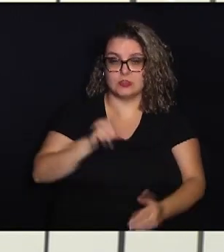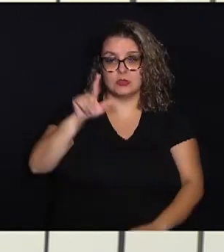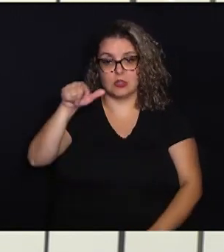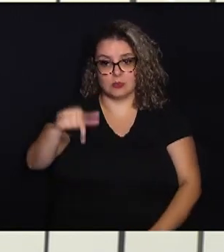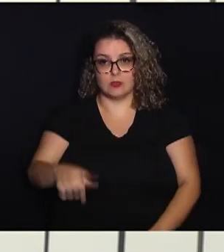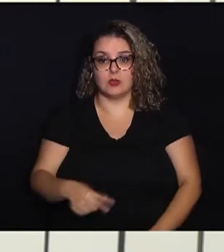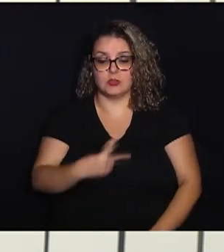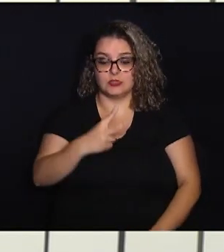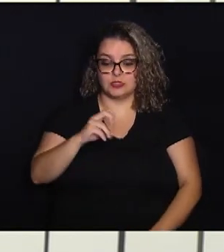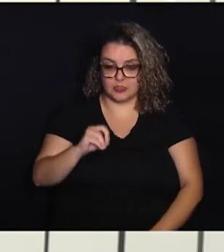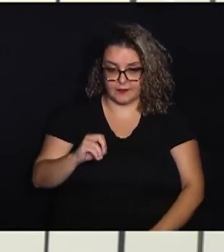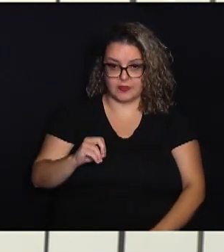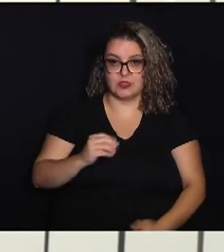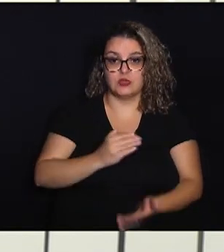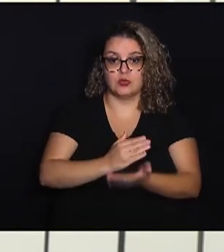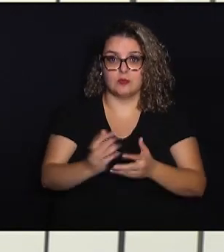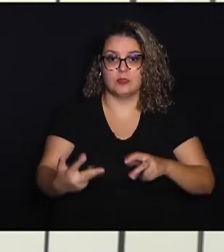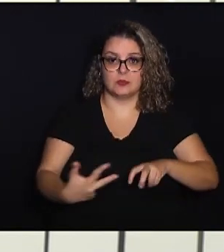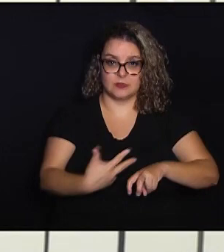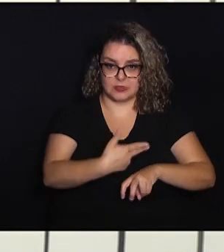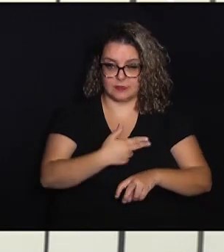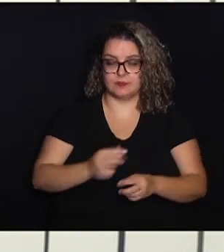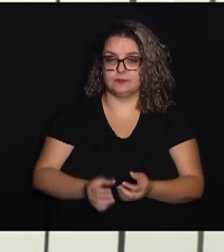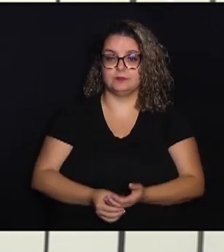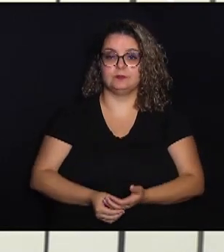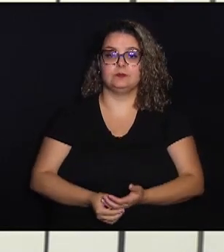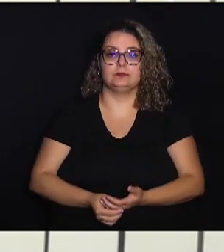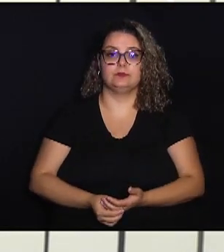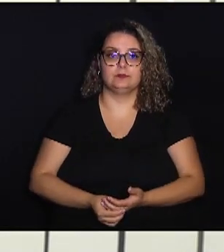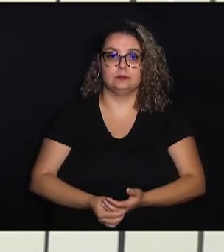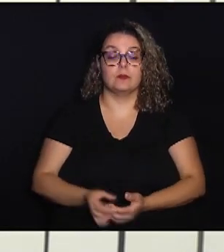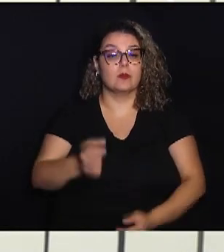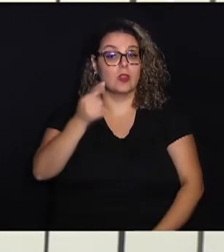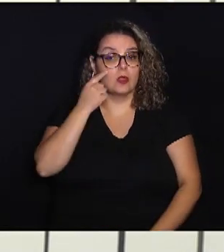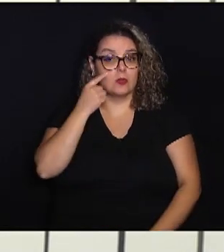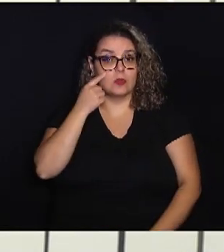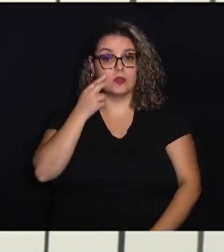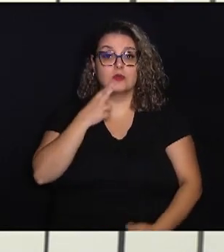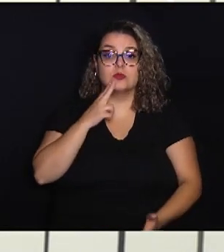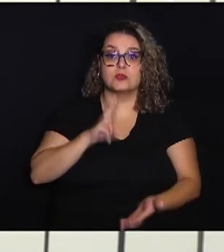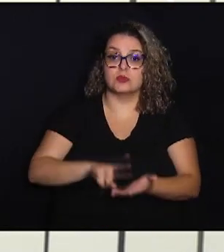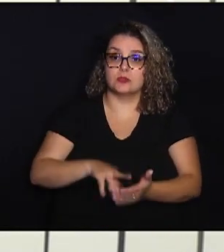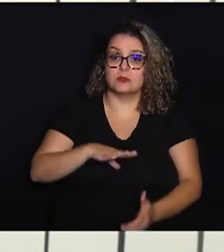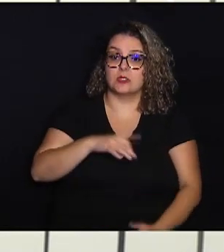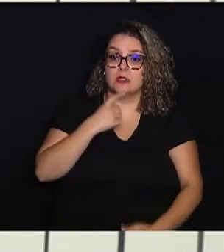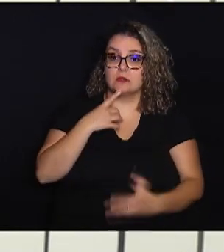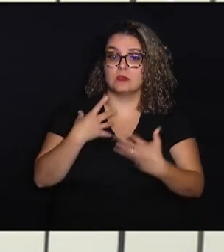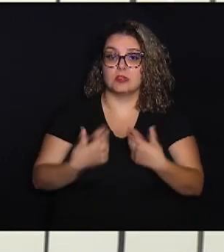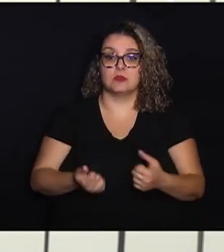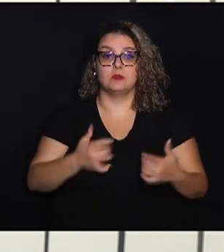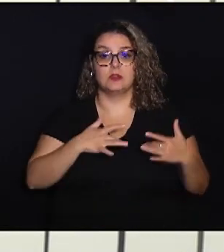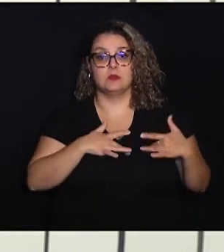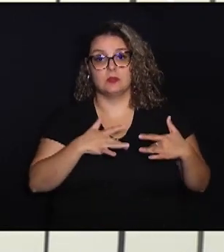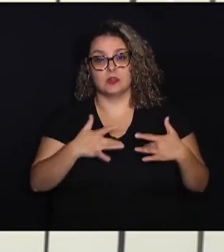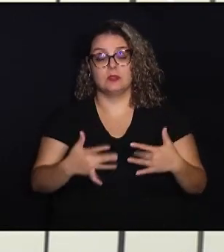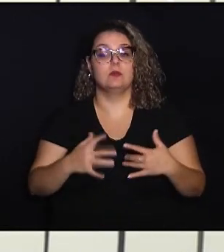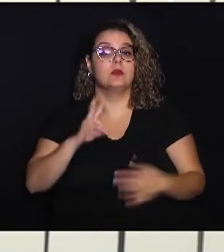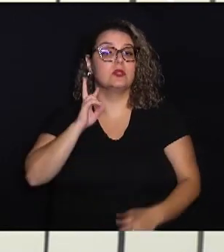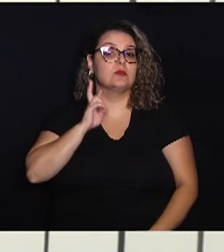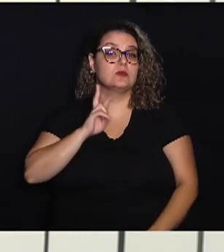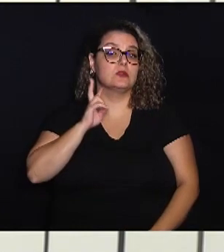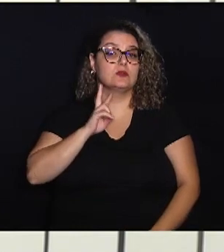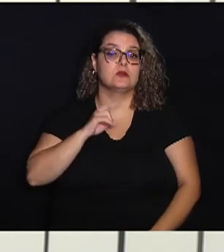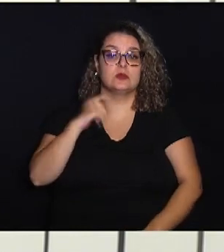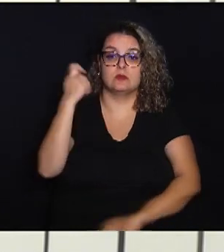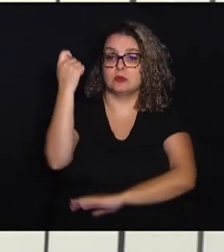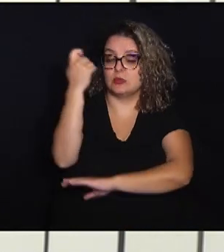onde serão realizadas as cirurgias. E olha só, os Correios de Campinas recebem doações para as vítimas do